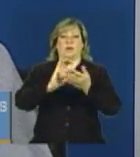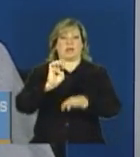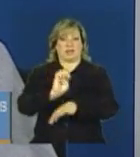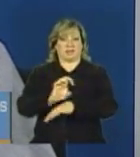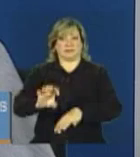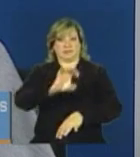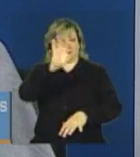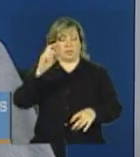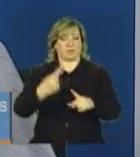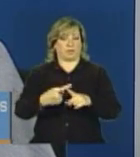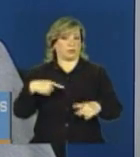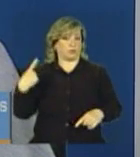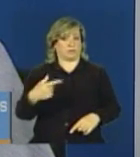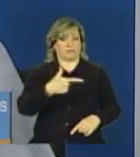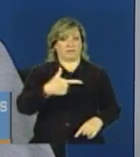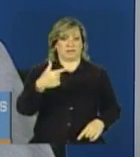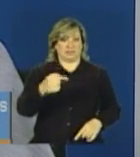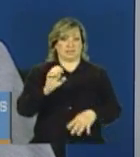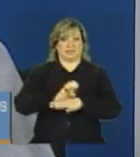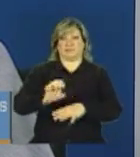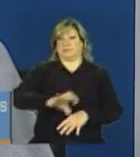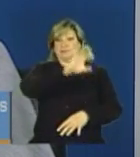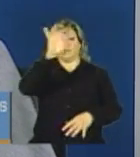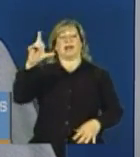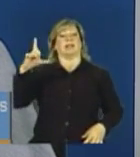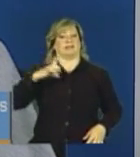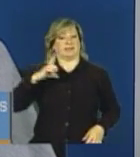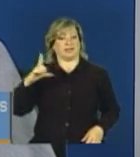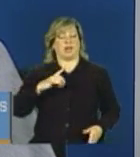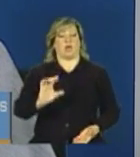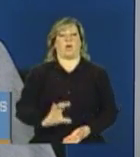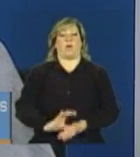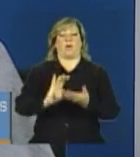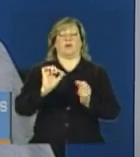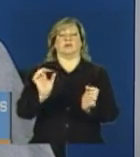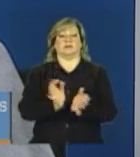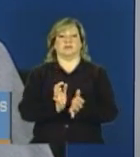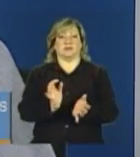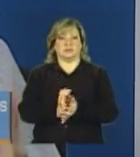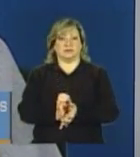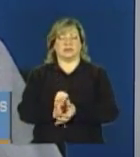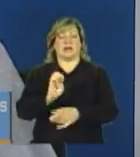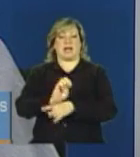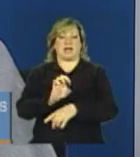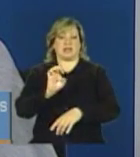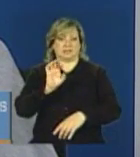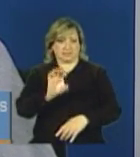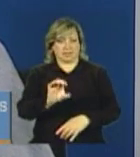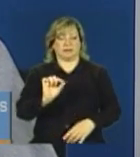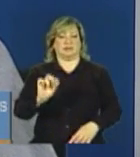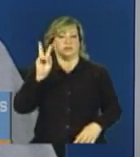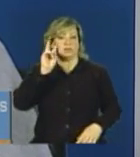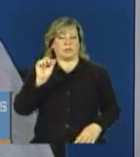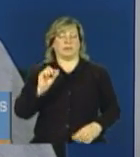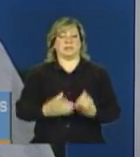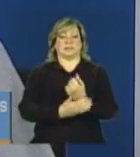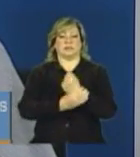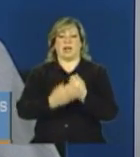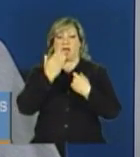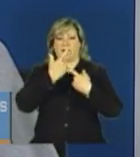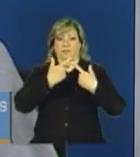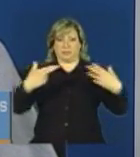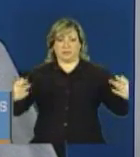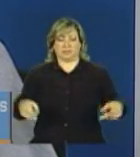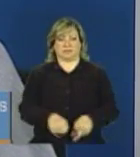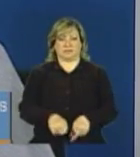porque todos os 27 estados da Federação têm Conselho Estadual de Segurança Alimentar e Nutricional, que fazem, né, reuniões